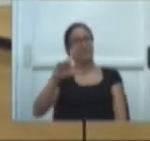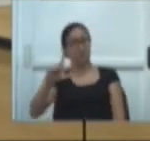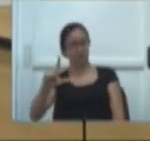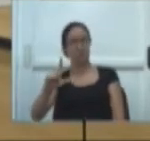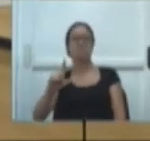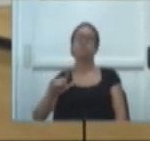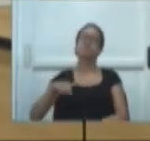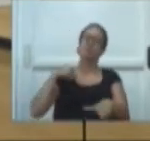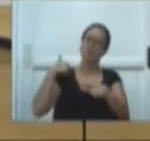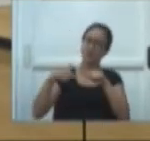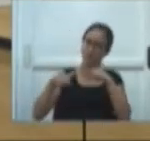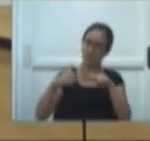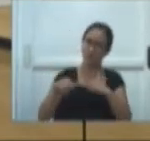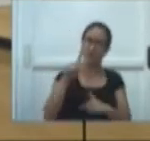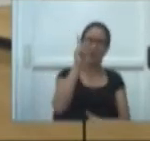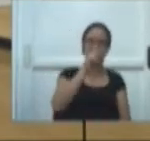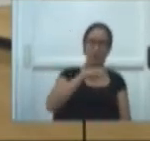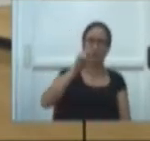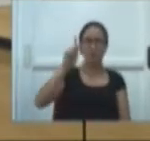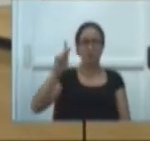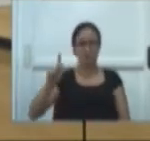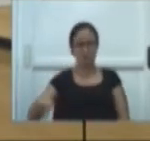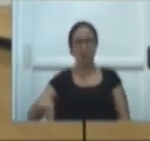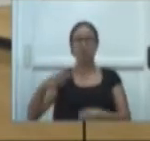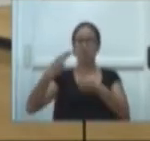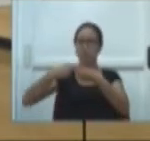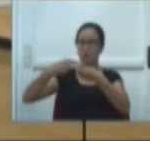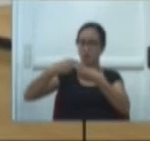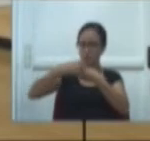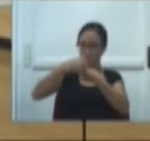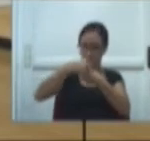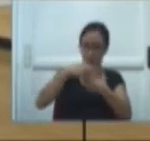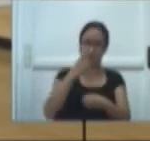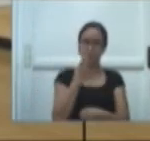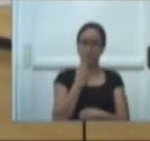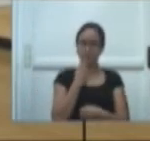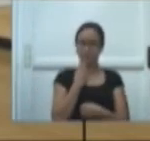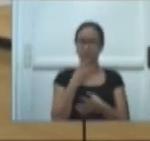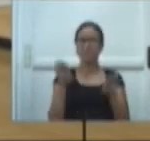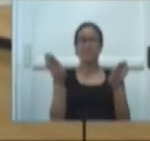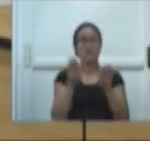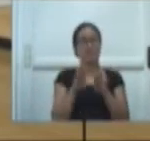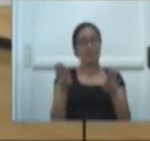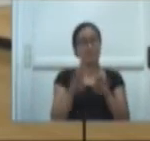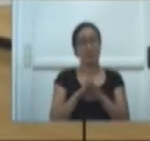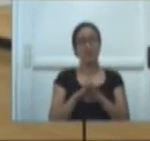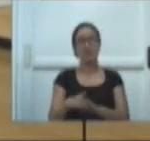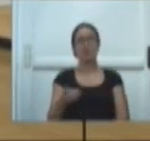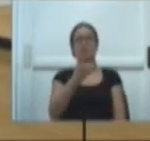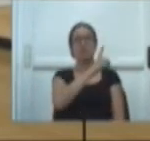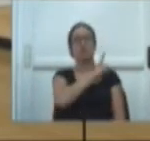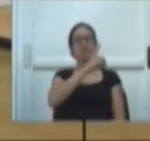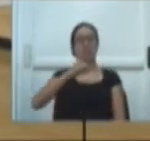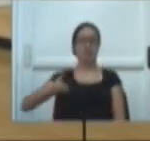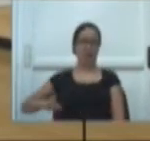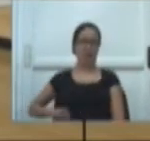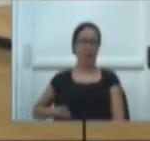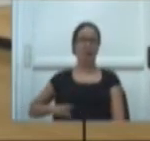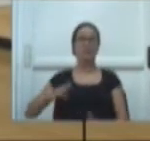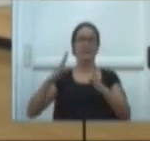Unicamp, o senhor Ricardo é também diácono permanente da Diocese de Limeira.